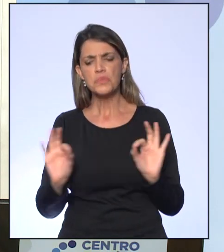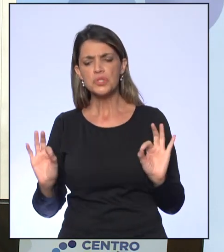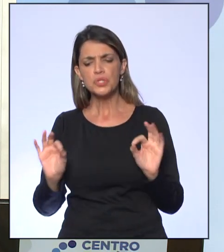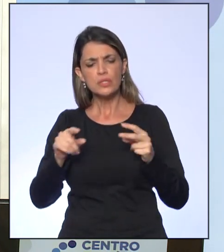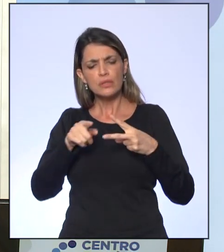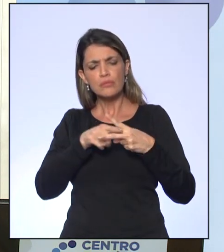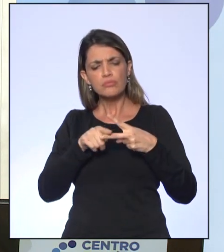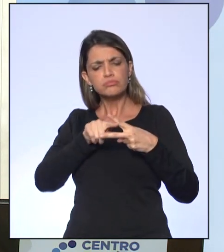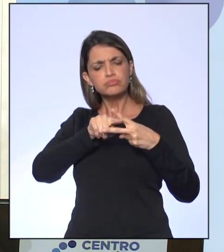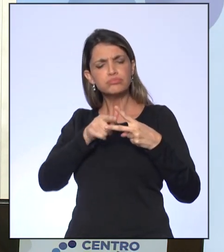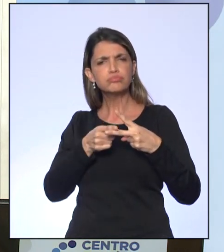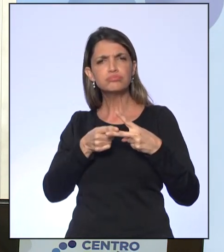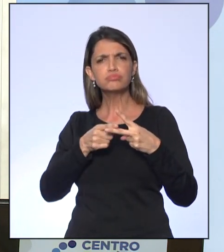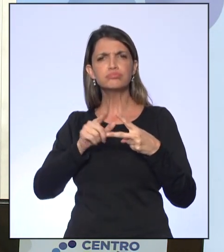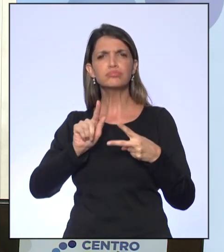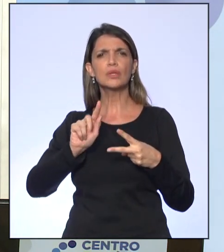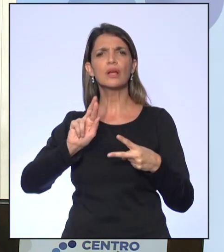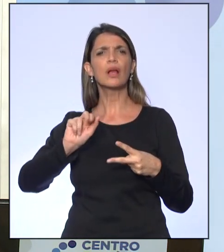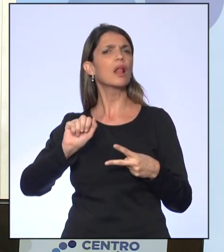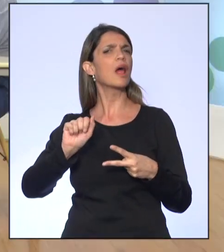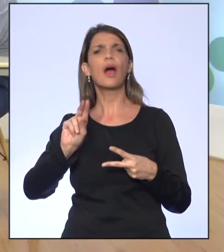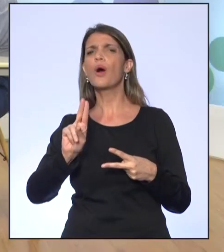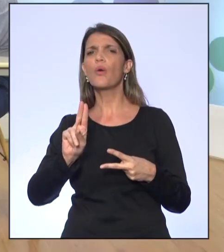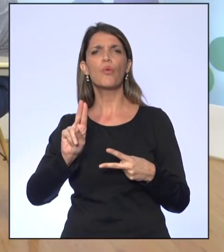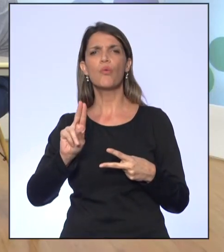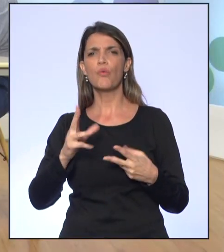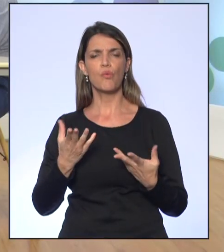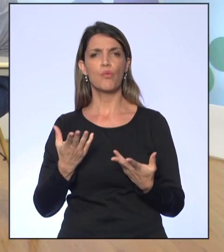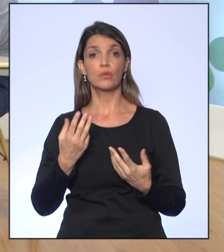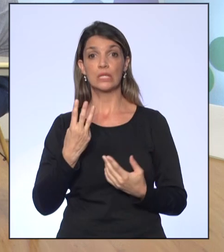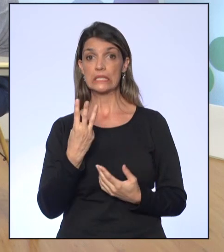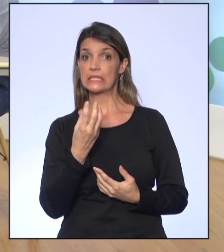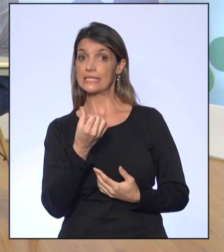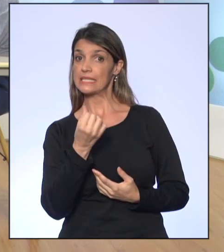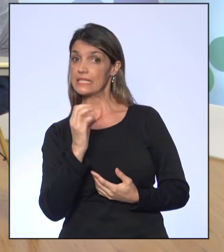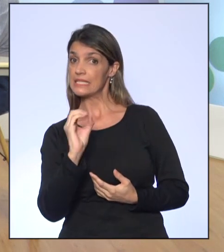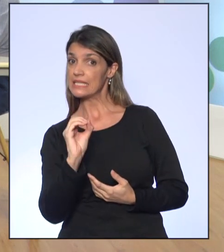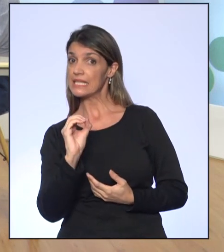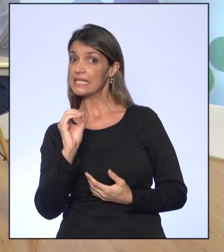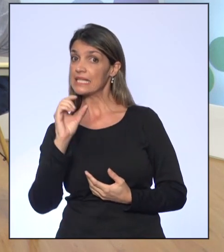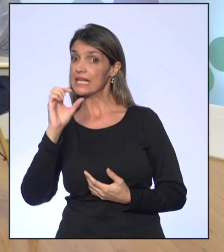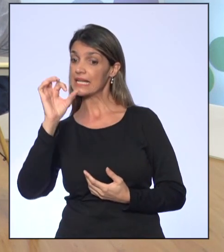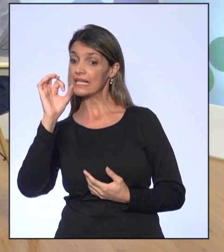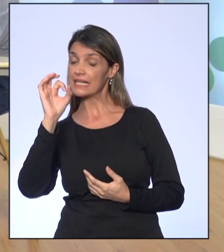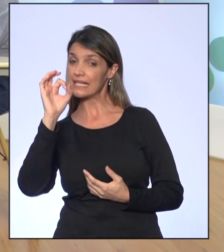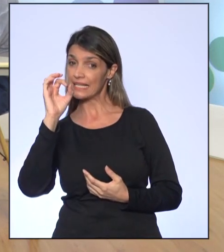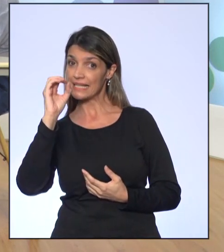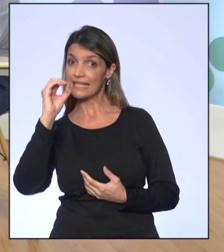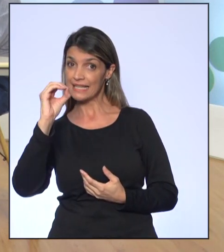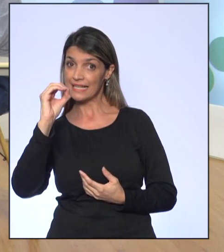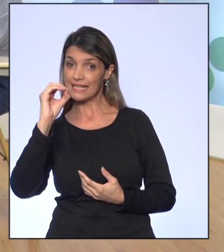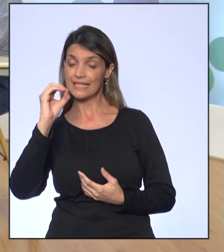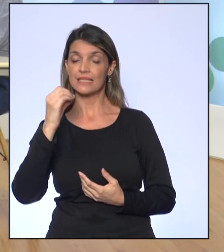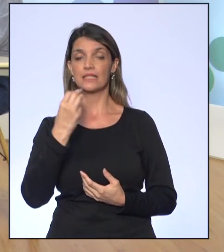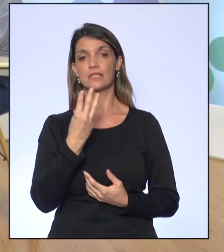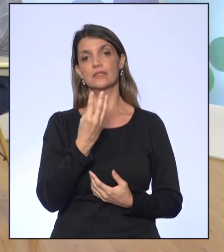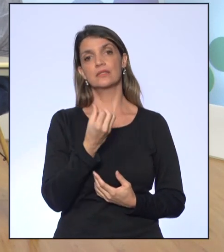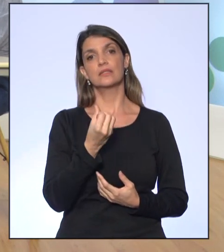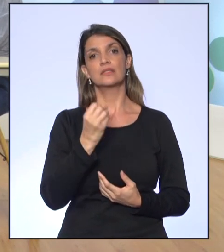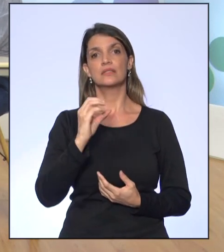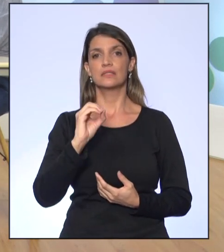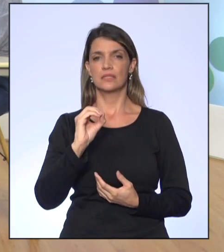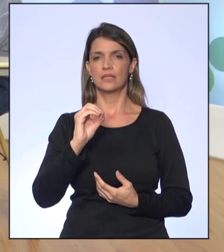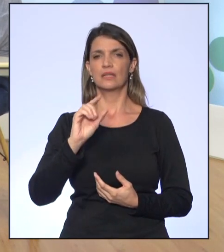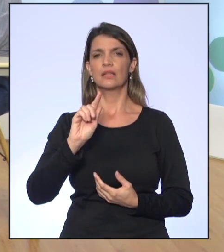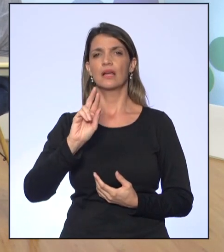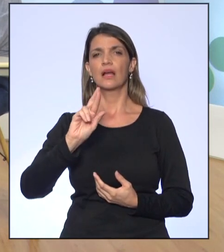circunferência inteira em graus? Quanto que vale? Em graus, 360 graus. Então, eu posso falar que 360